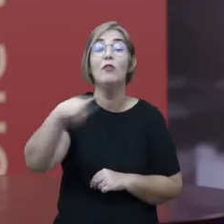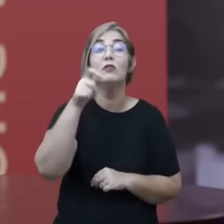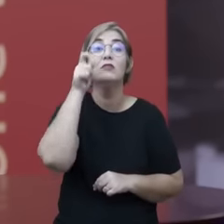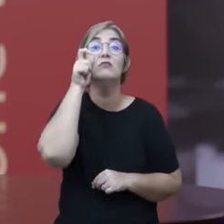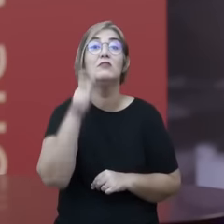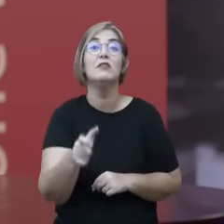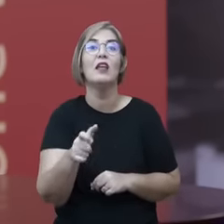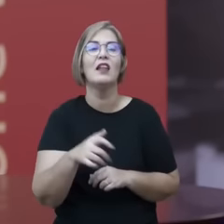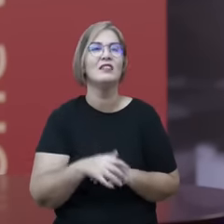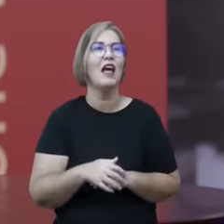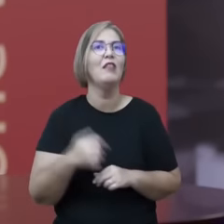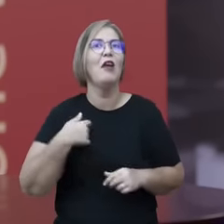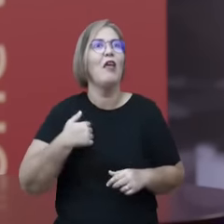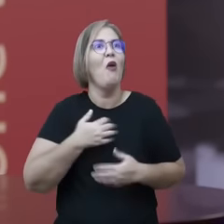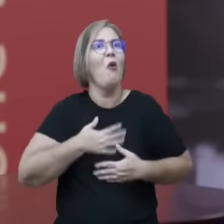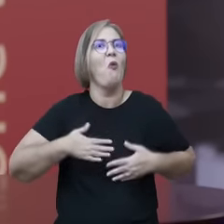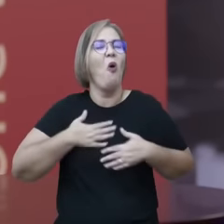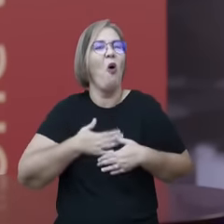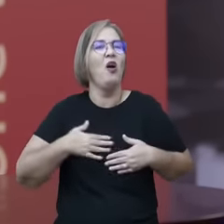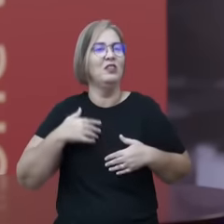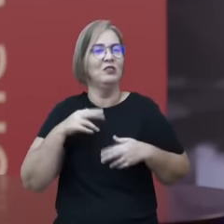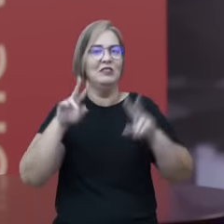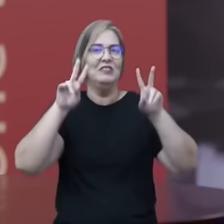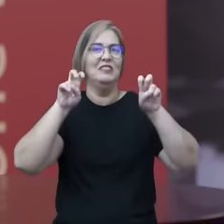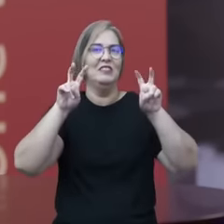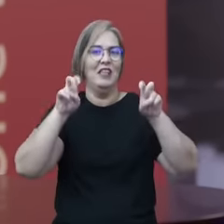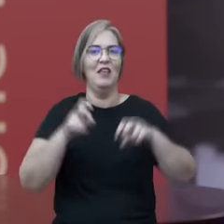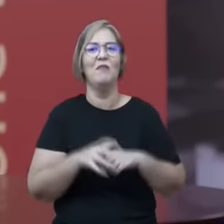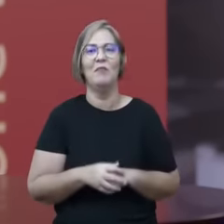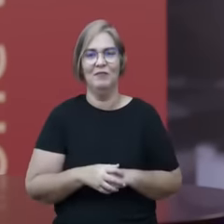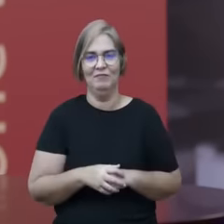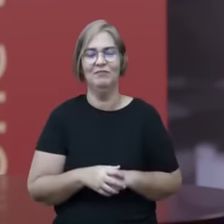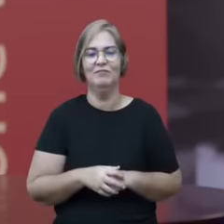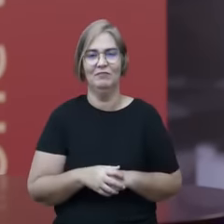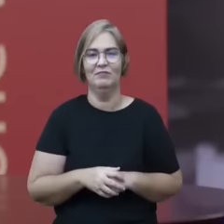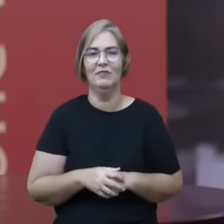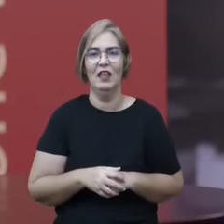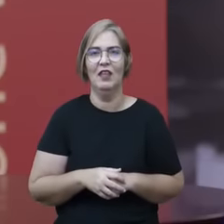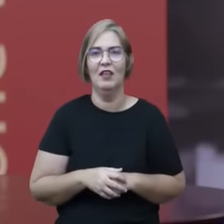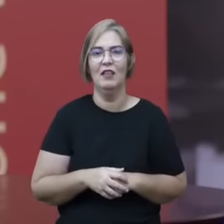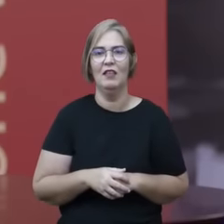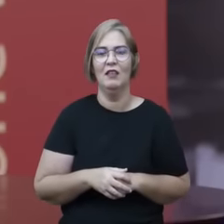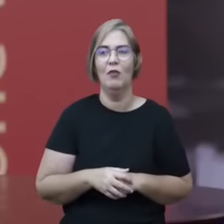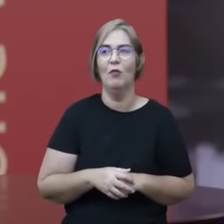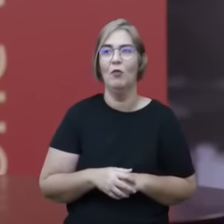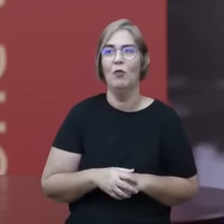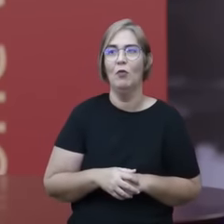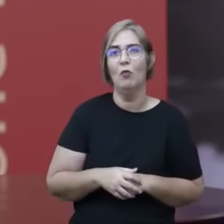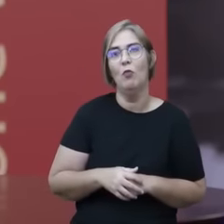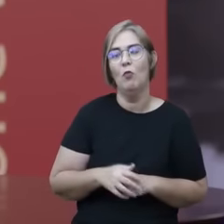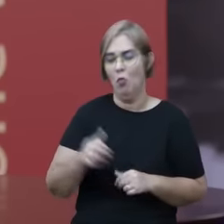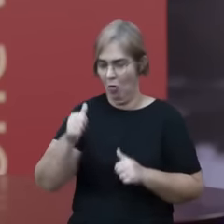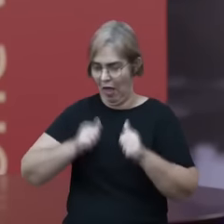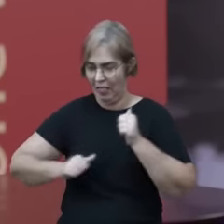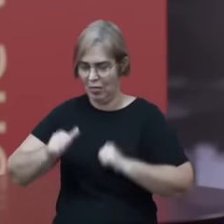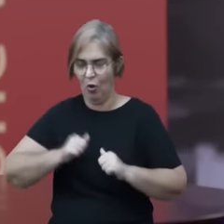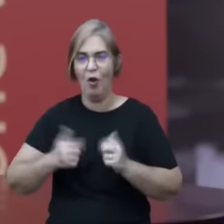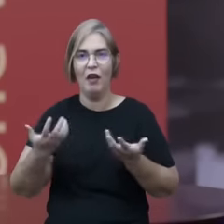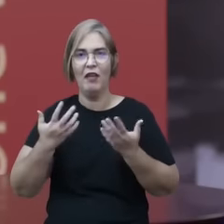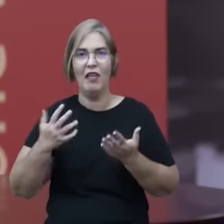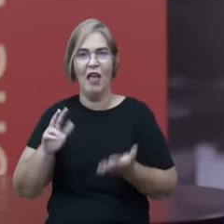ah gosta tanto e que trabalha com elas, não é? Assim como o ator quer ser visto, assim como o